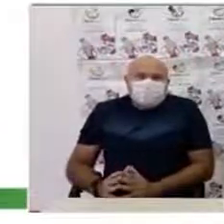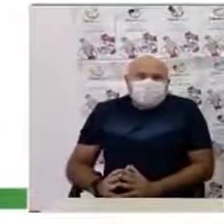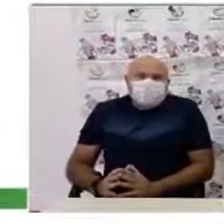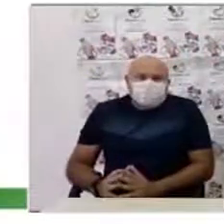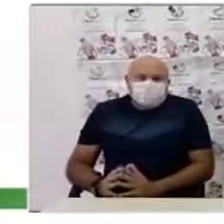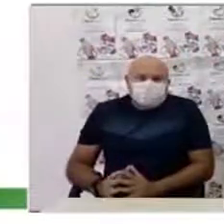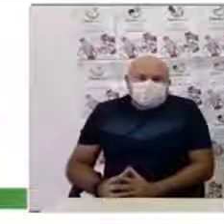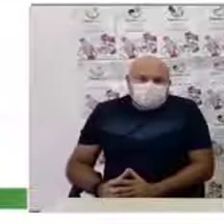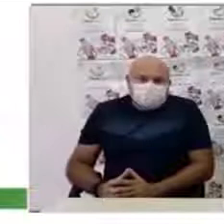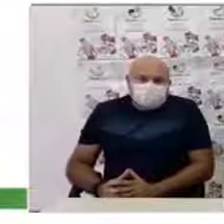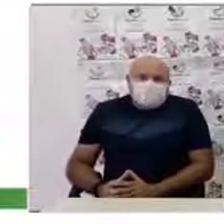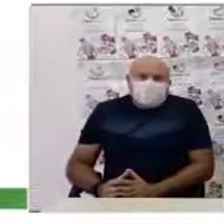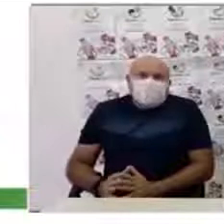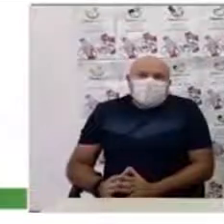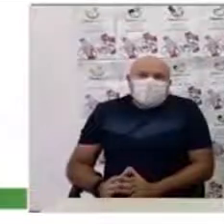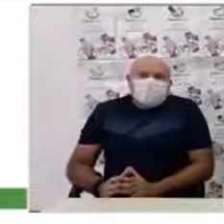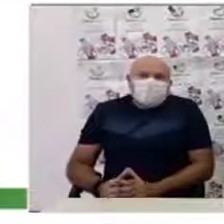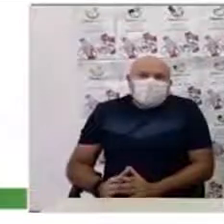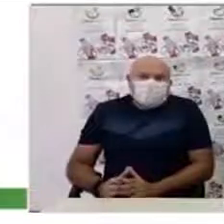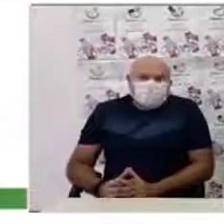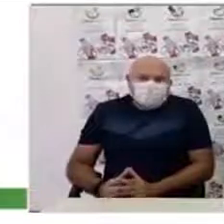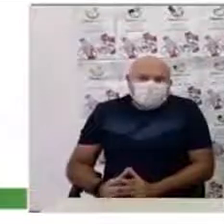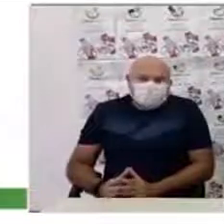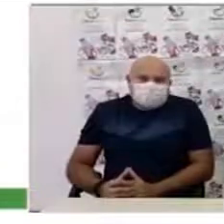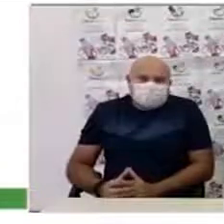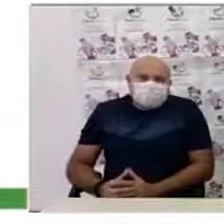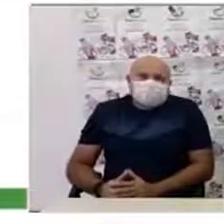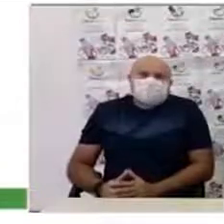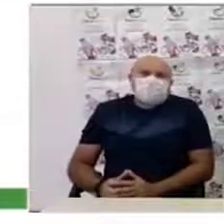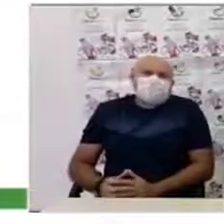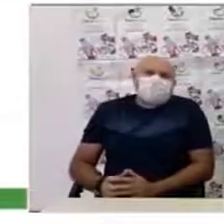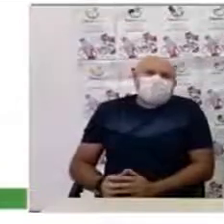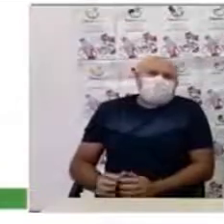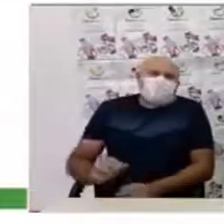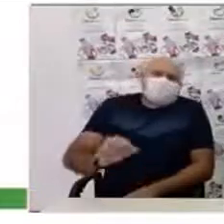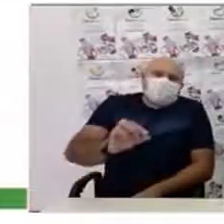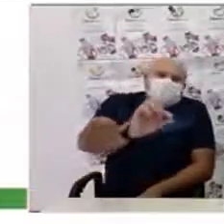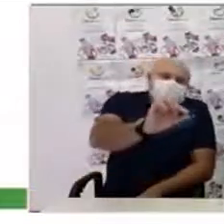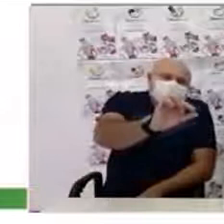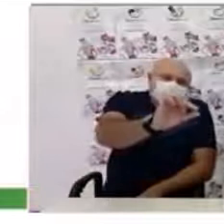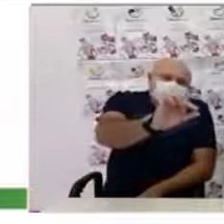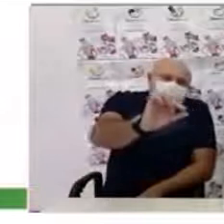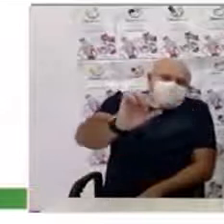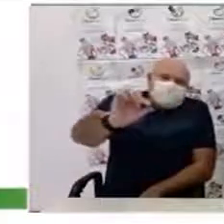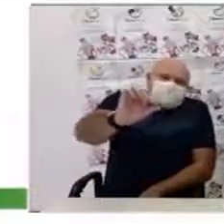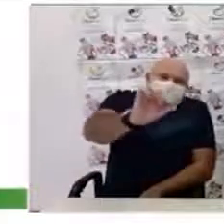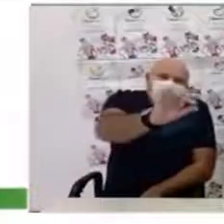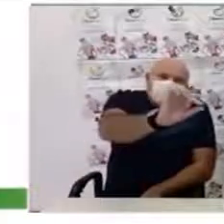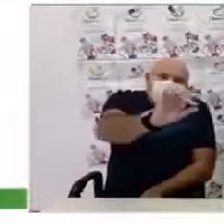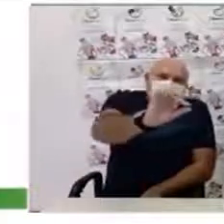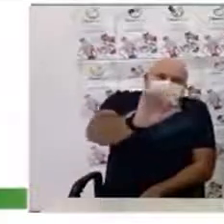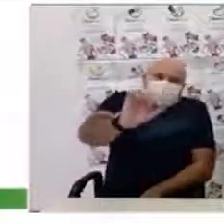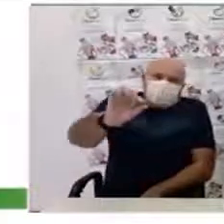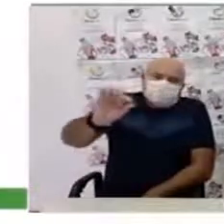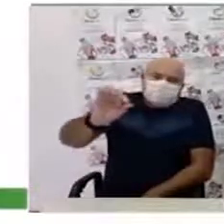gás a baixa pressão. Quando é dada descarga nesse gás, começa a ocorrer um filetezinho, um